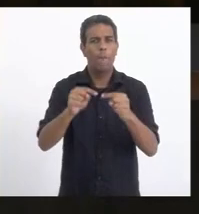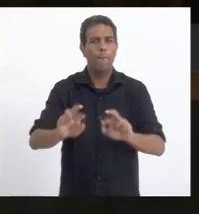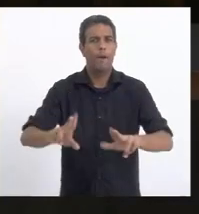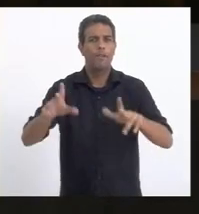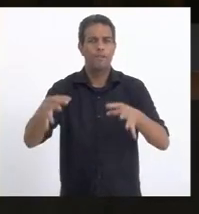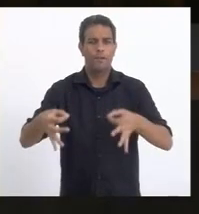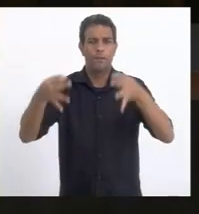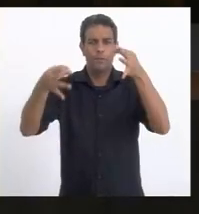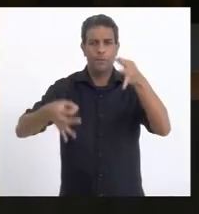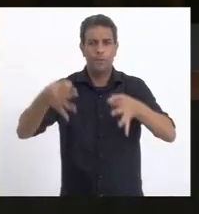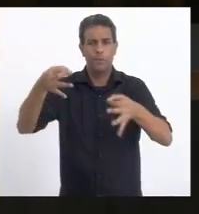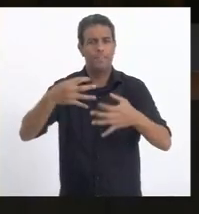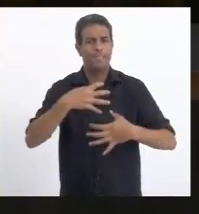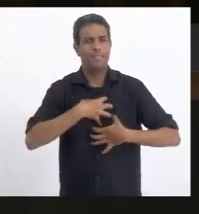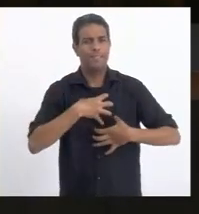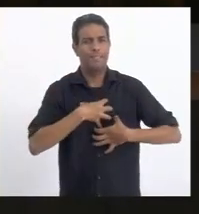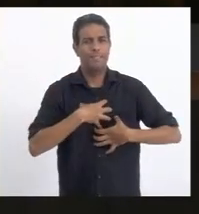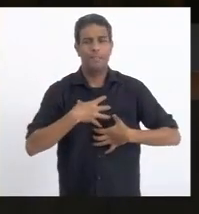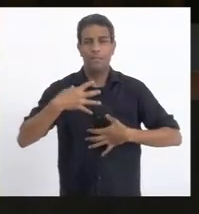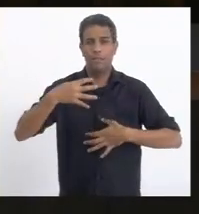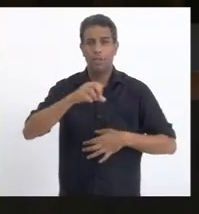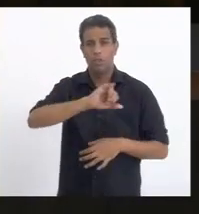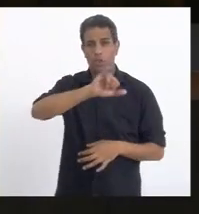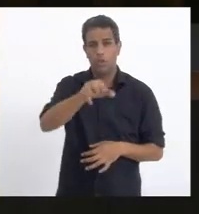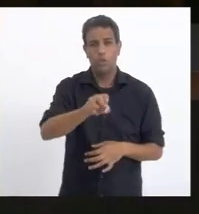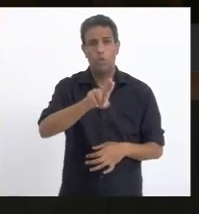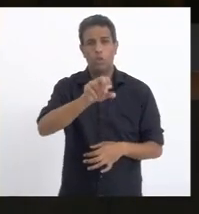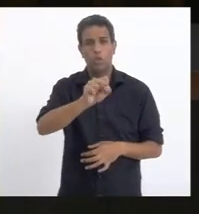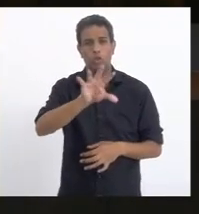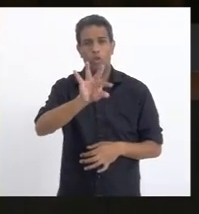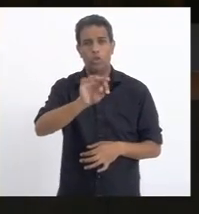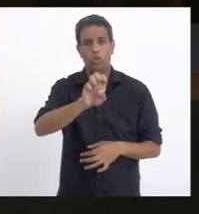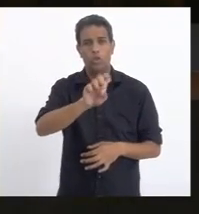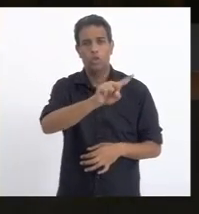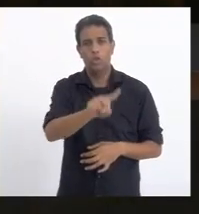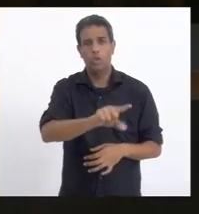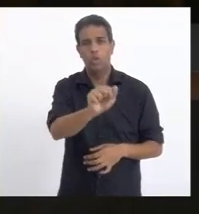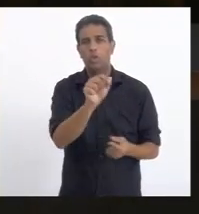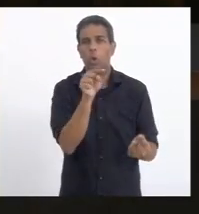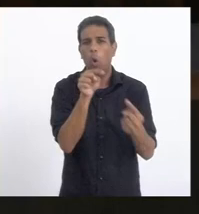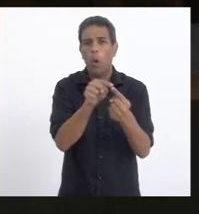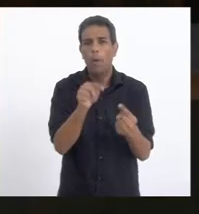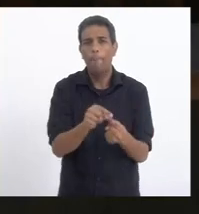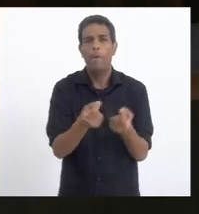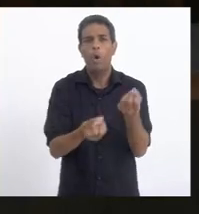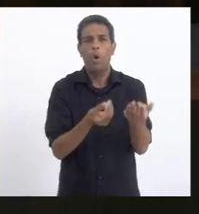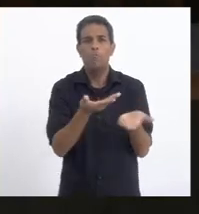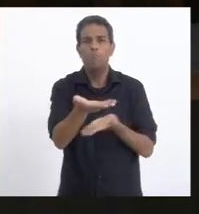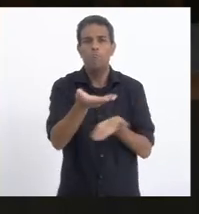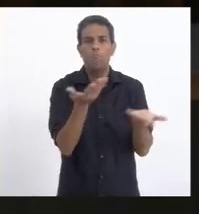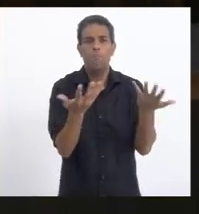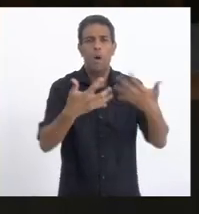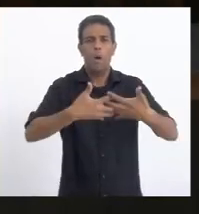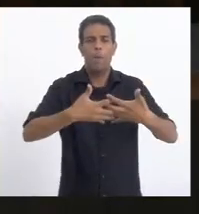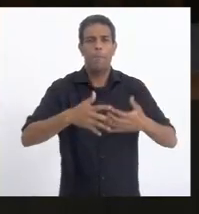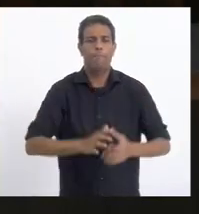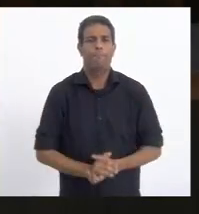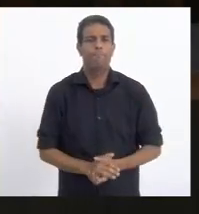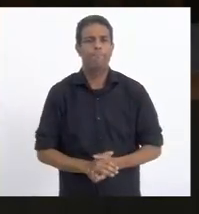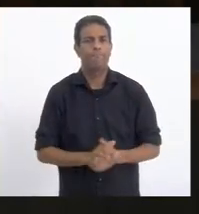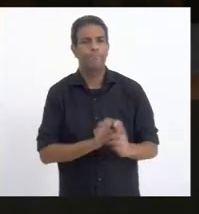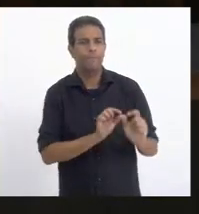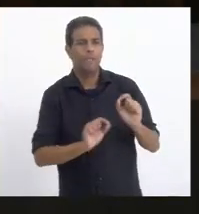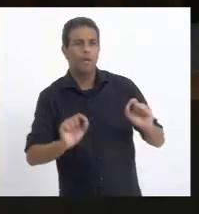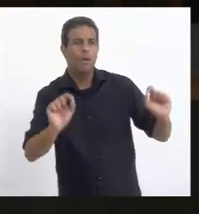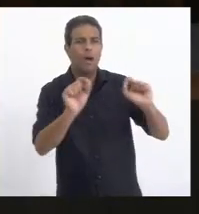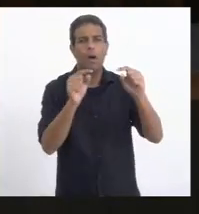justiça porque o sentido da justeza é o sentido da legitimidade do merecimento EA